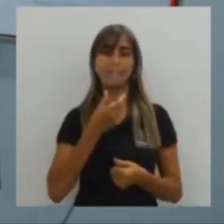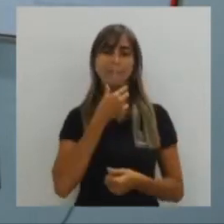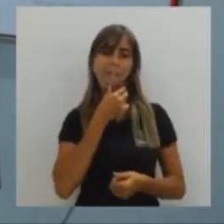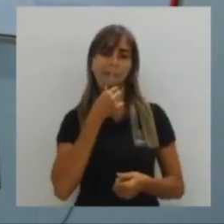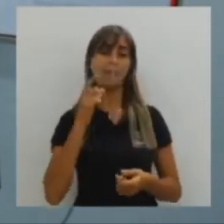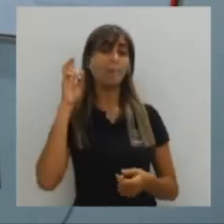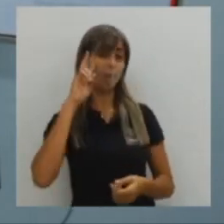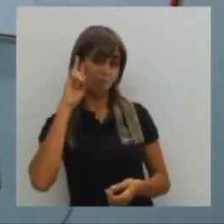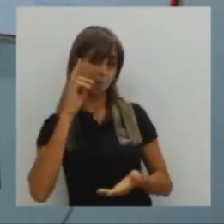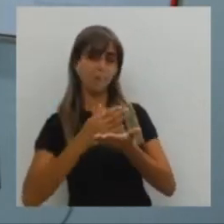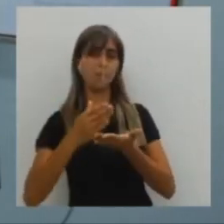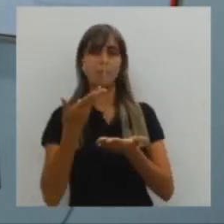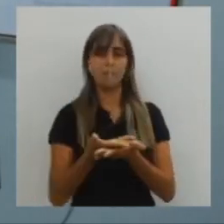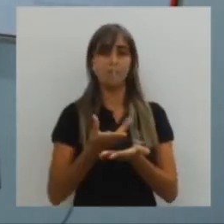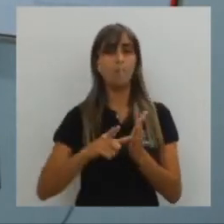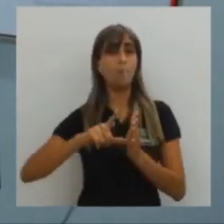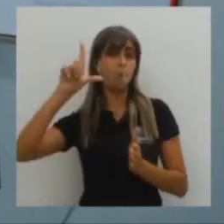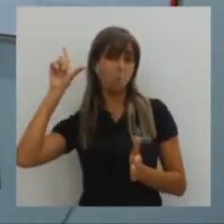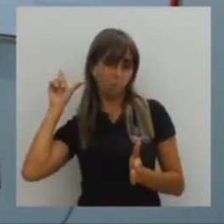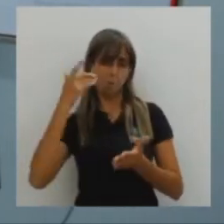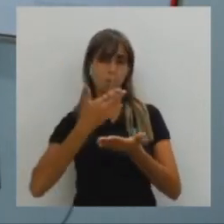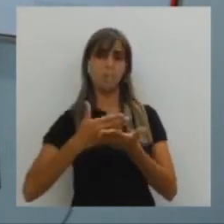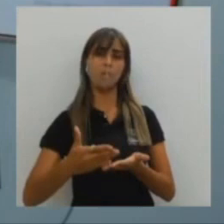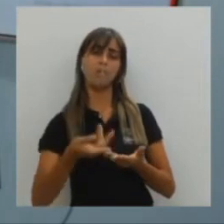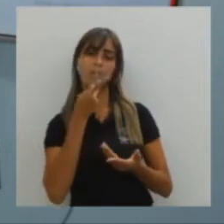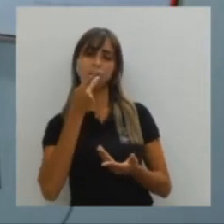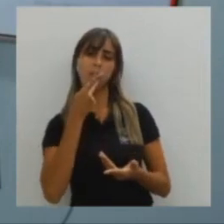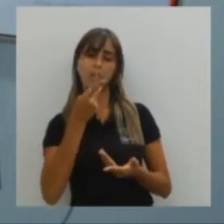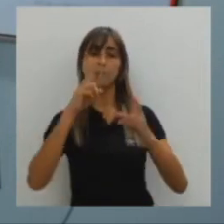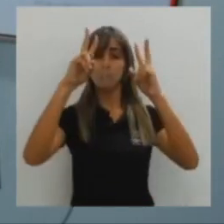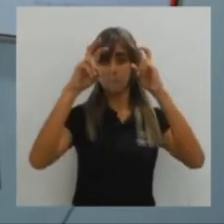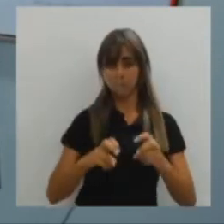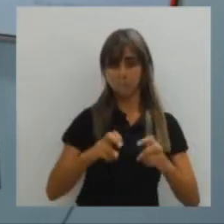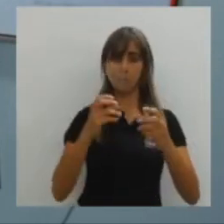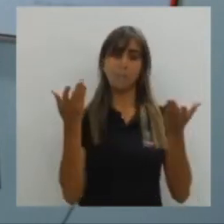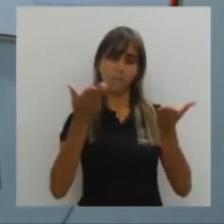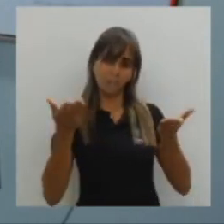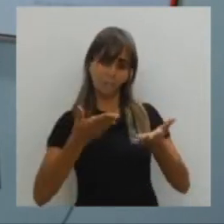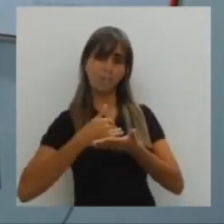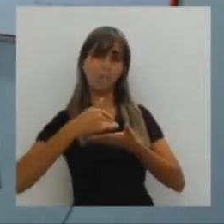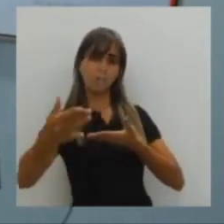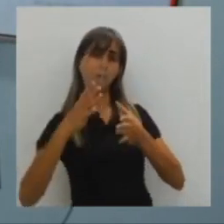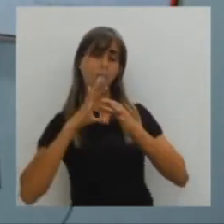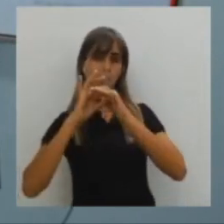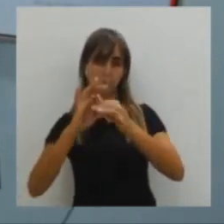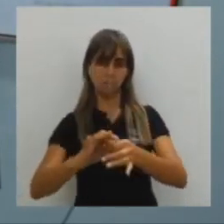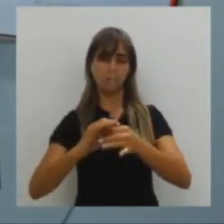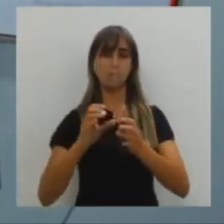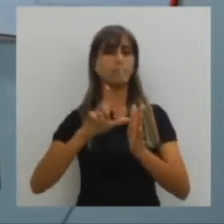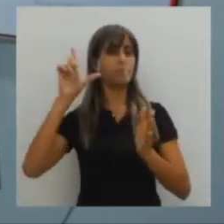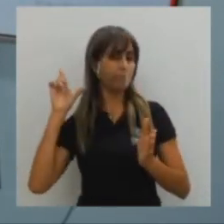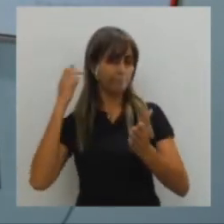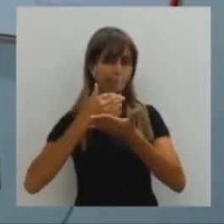curiosidades. Lembrando que o início dessa aula foi ontem, tá? A gente começou falando de um assunto. E hoje a gente vai dar continuidade, tá certo? Só que antes